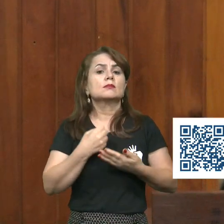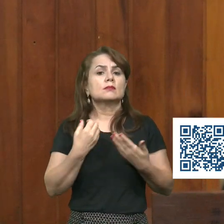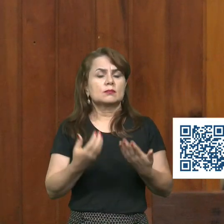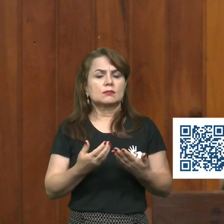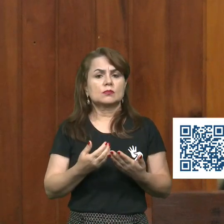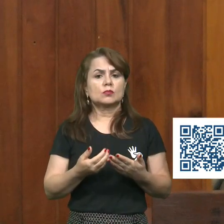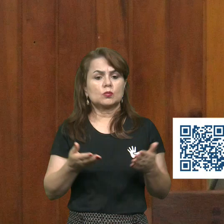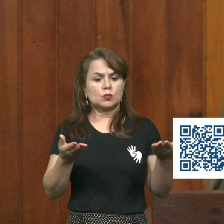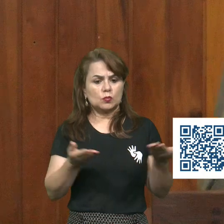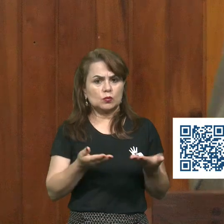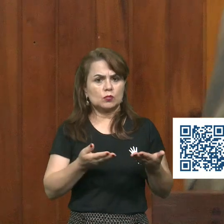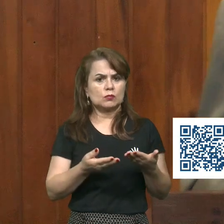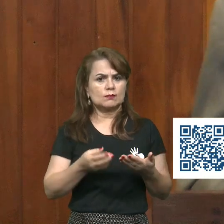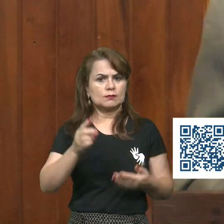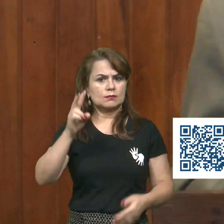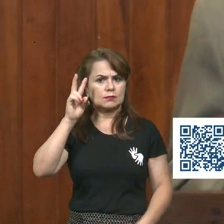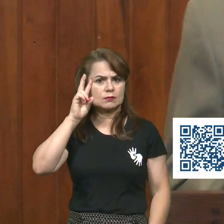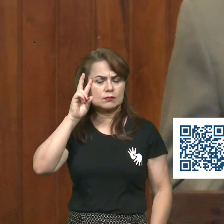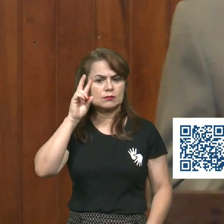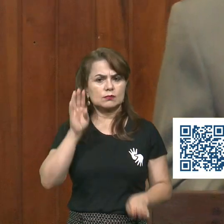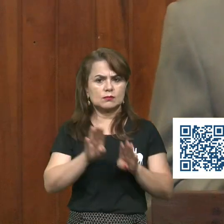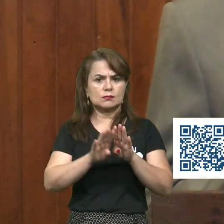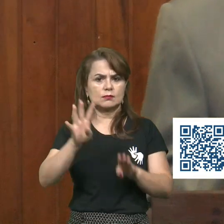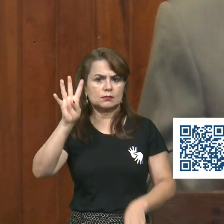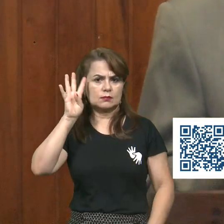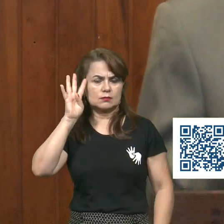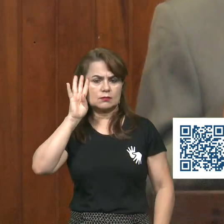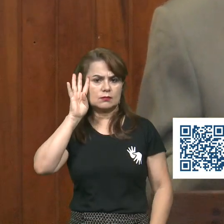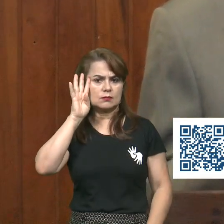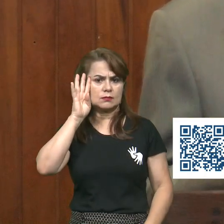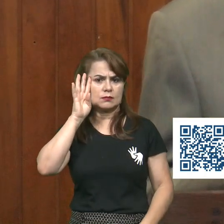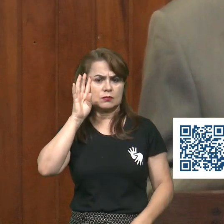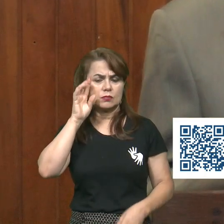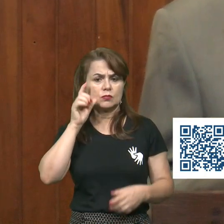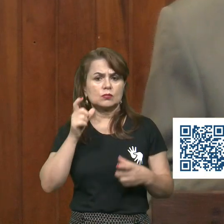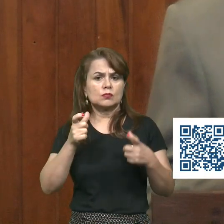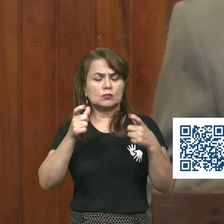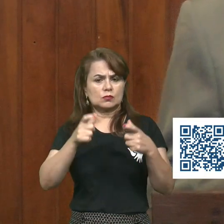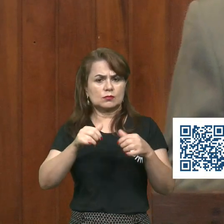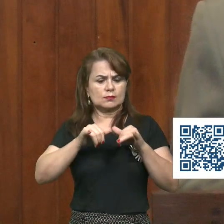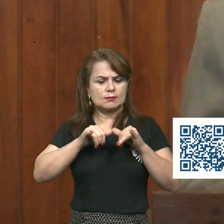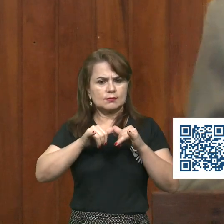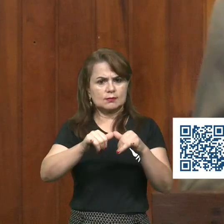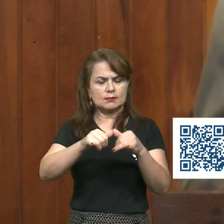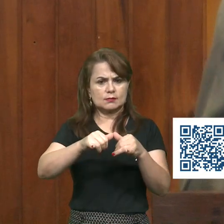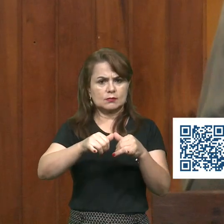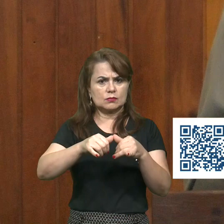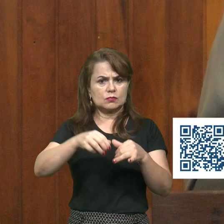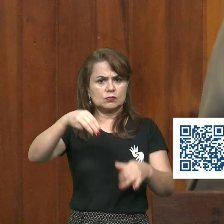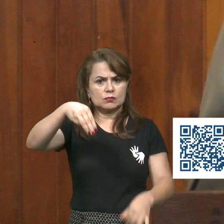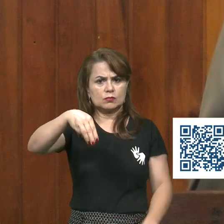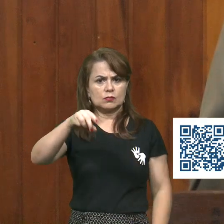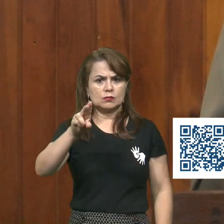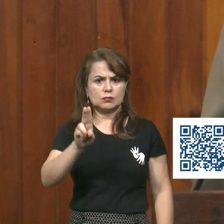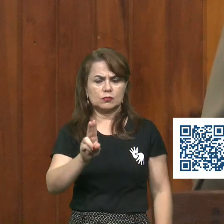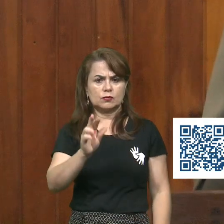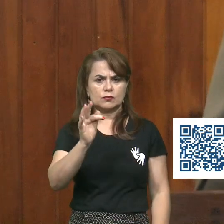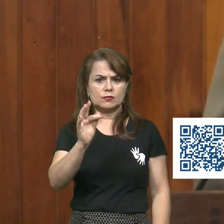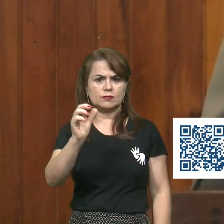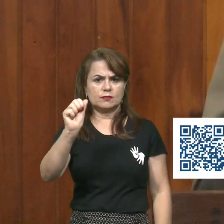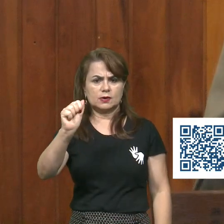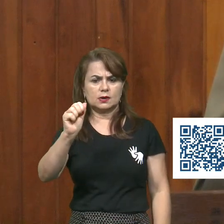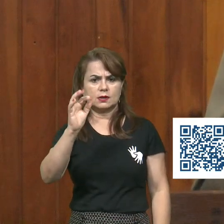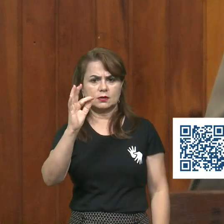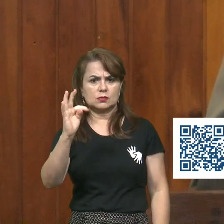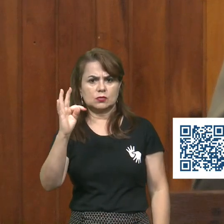quarta-feira, o grupo Mufato inicia as contratações para o Max Atacadistas, novo